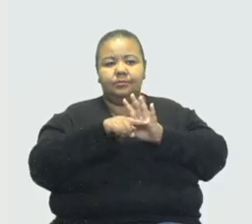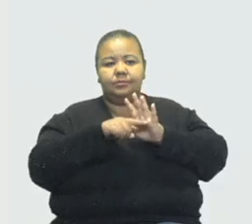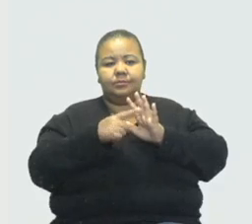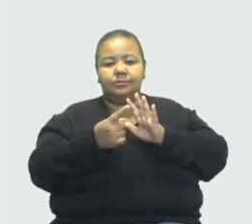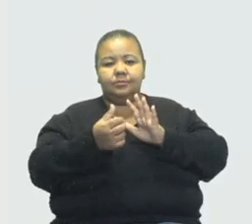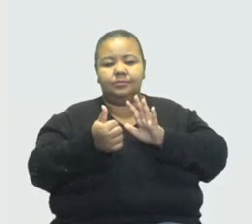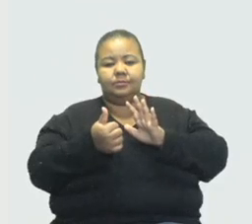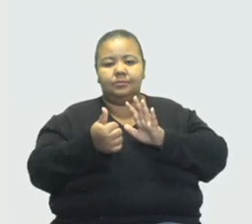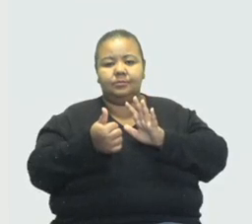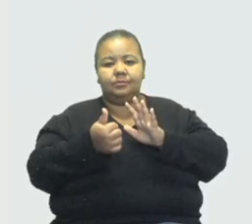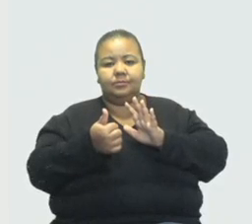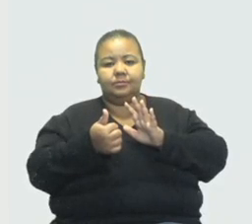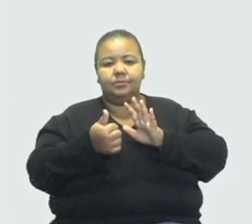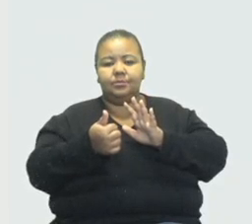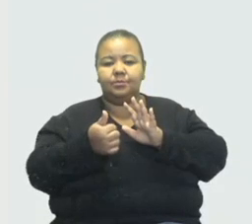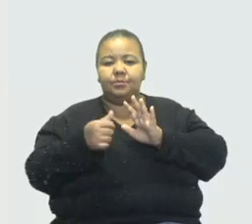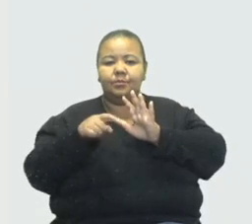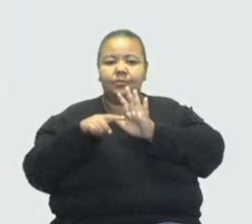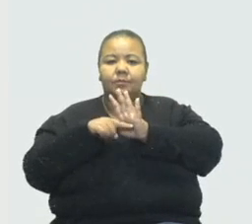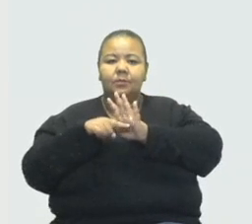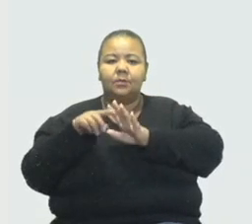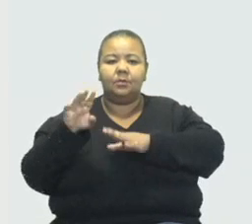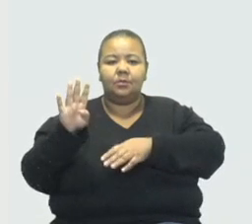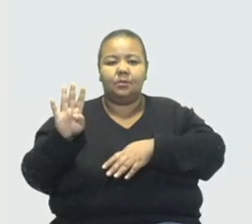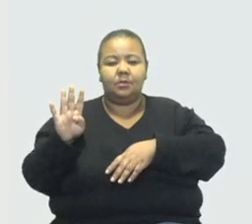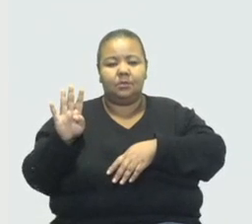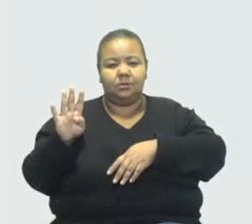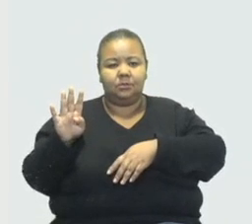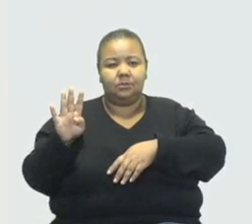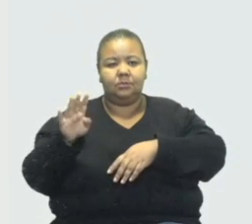menos 16 menos 4.